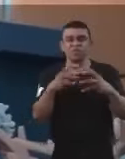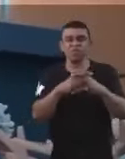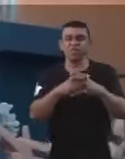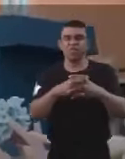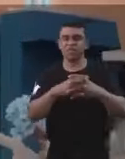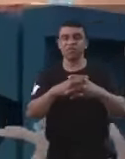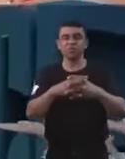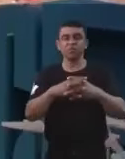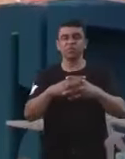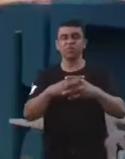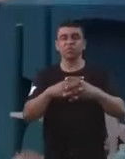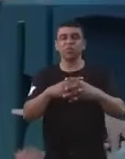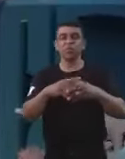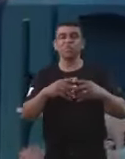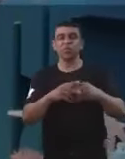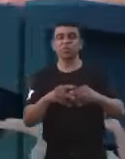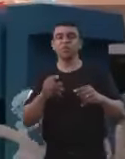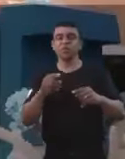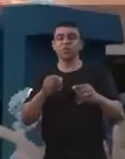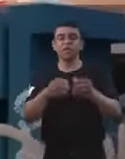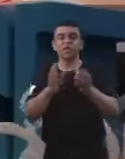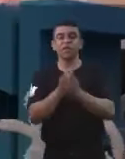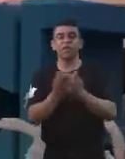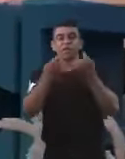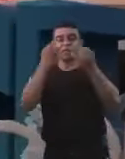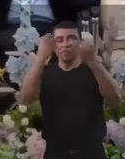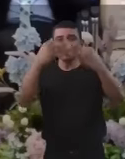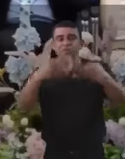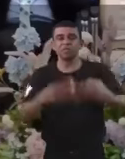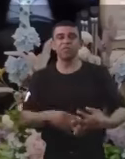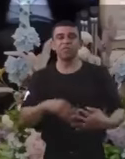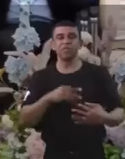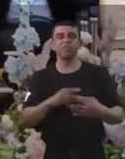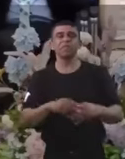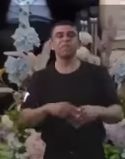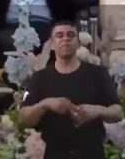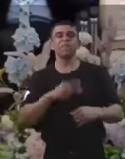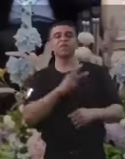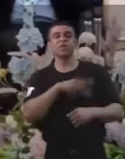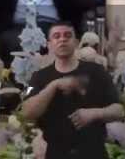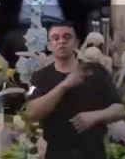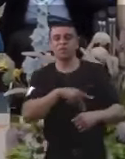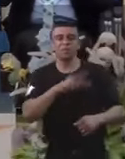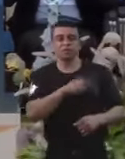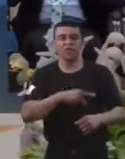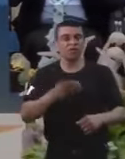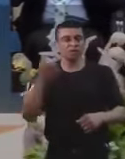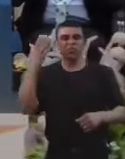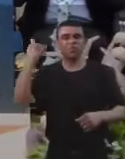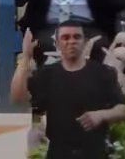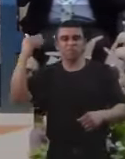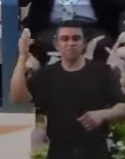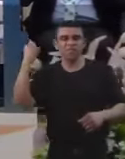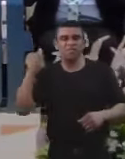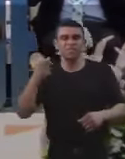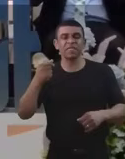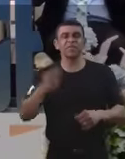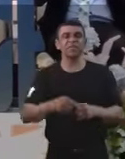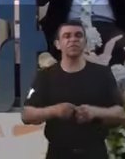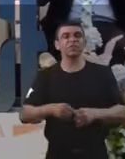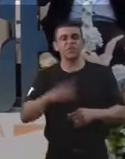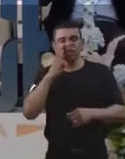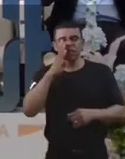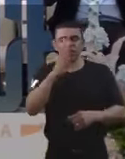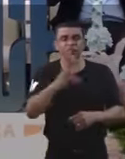Saulo, ele assassinava, ele prendia os discípulos, e em Atos 9, Jesus derruba Saulo, quando ele está 3 dias